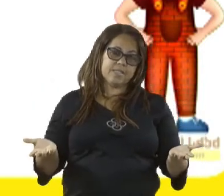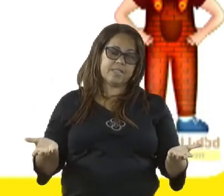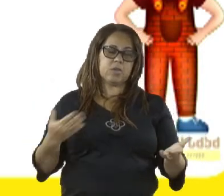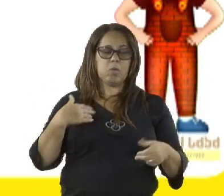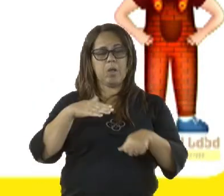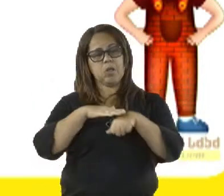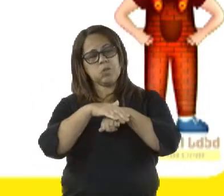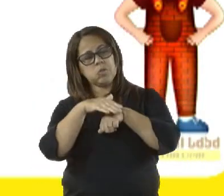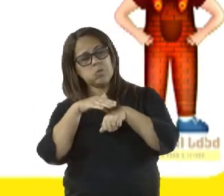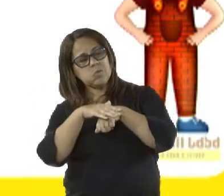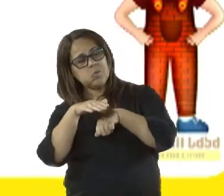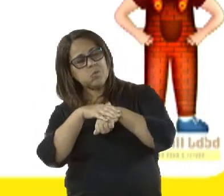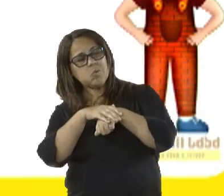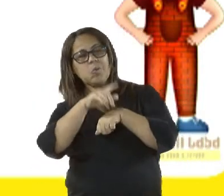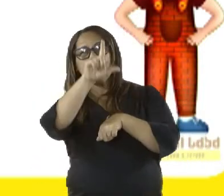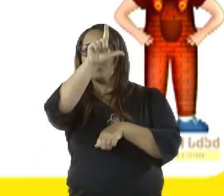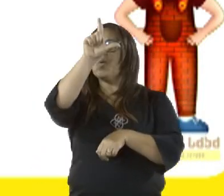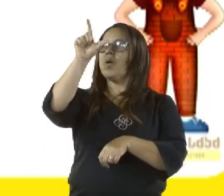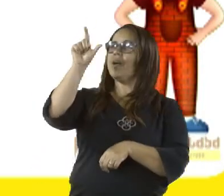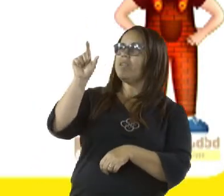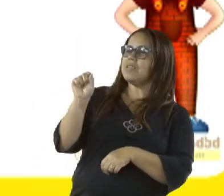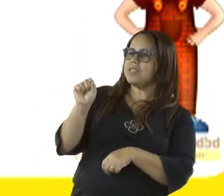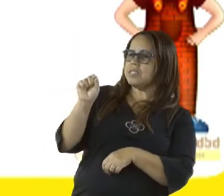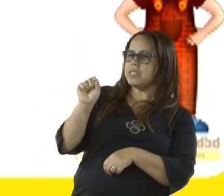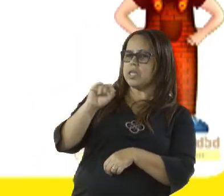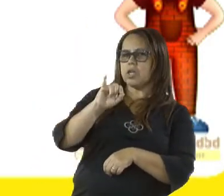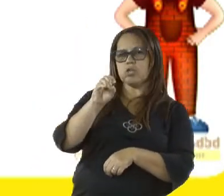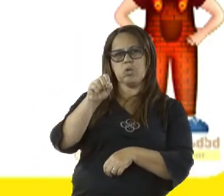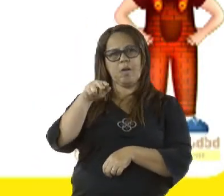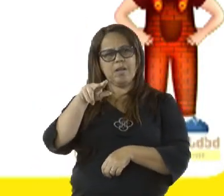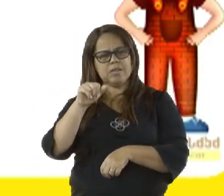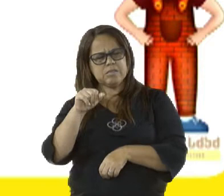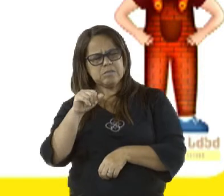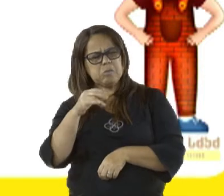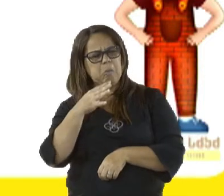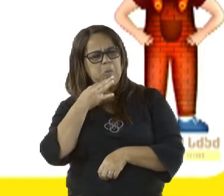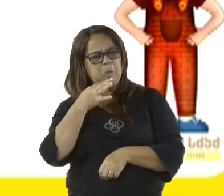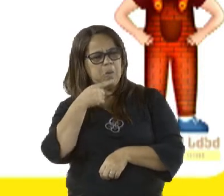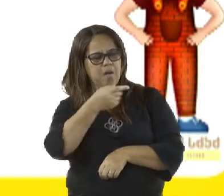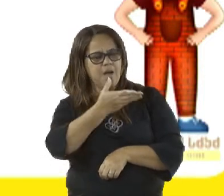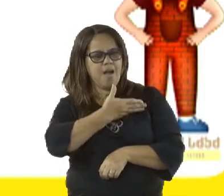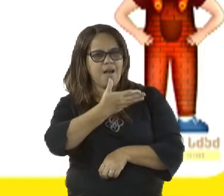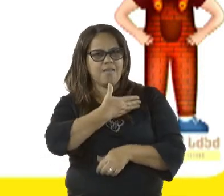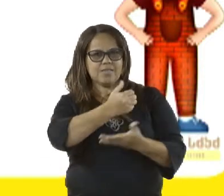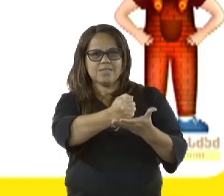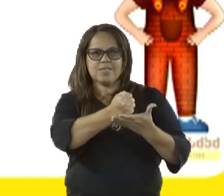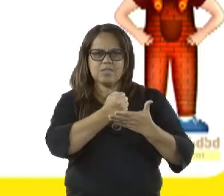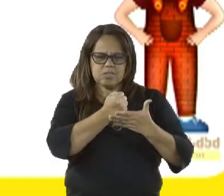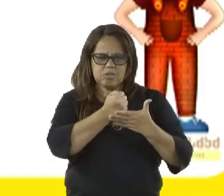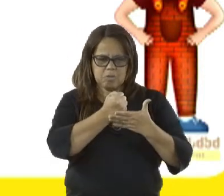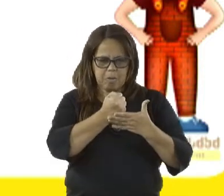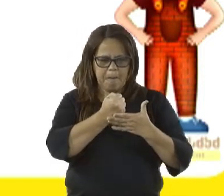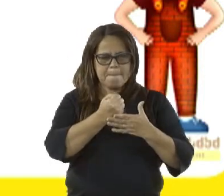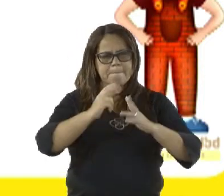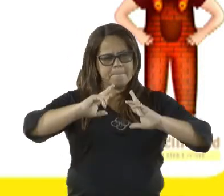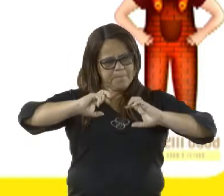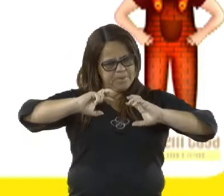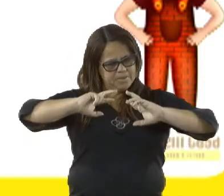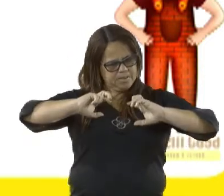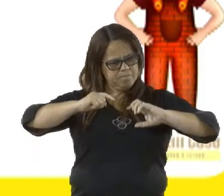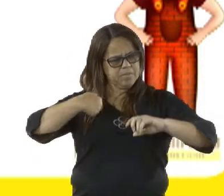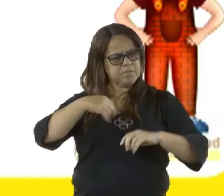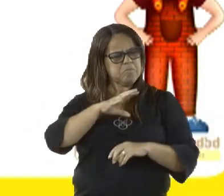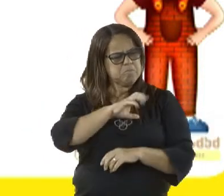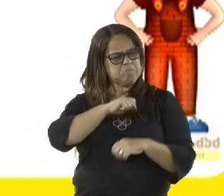linda noite enluarada, que a Joaninha reconheceu uma grande amiga que a ajudou a se reconhecer e a se amar exatamente